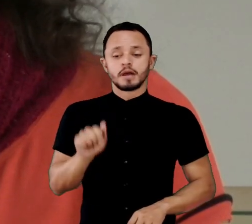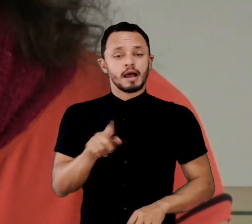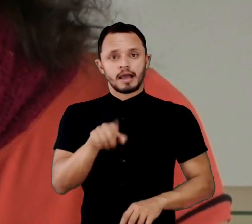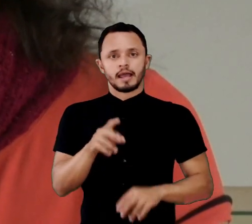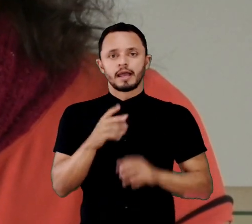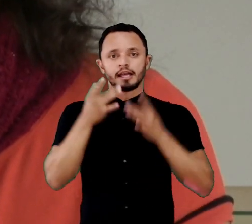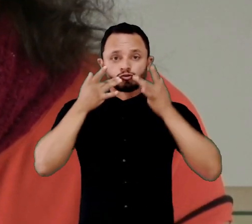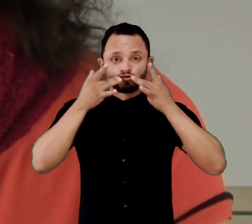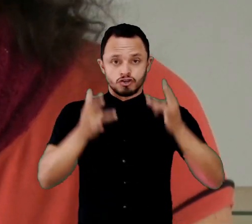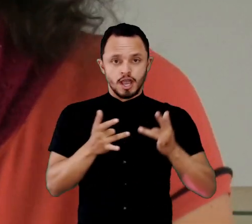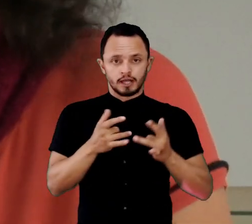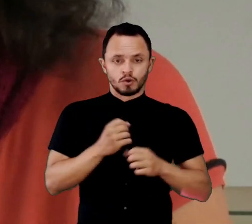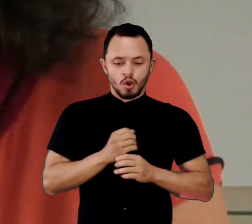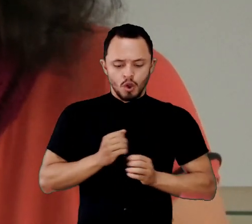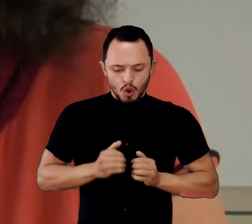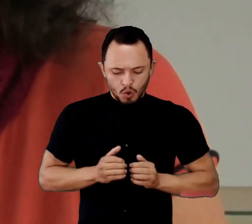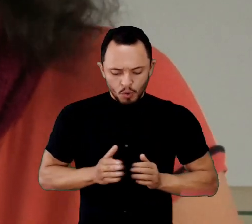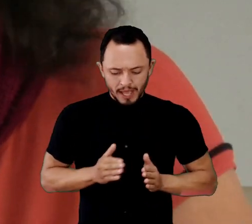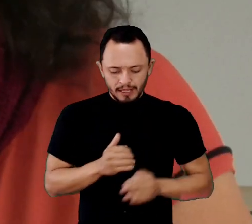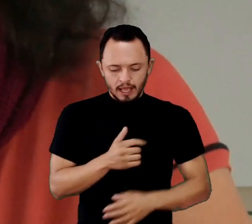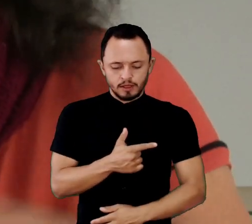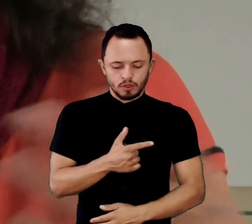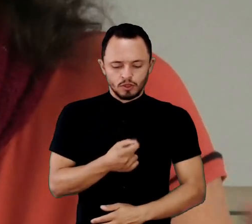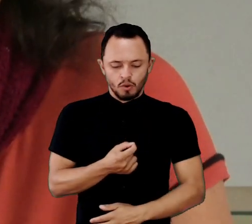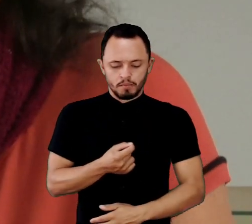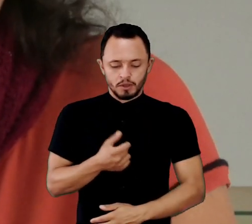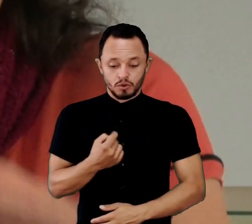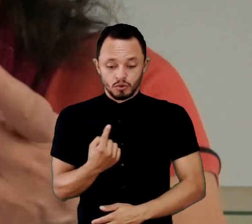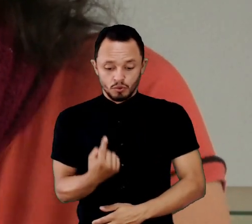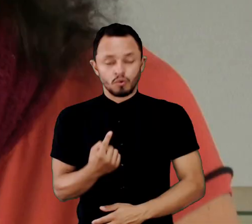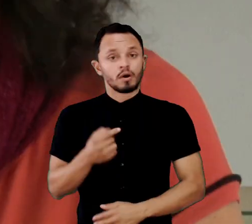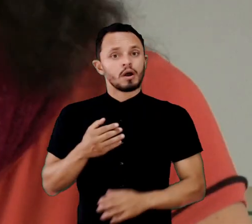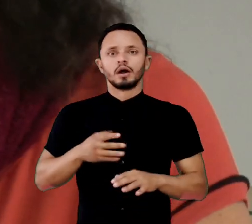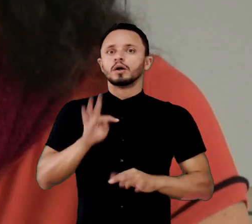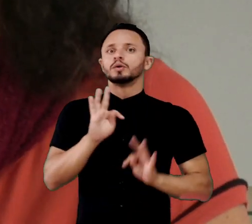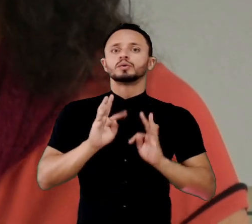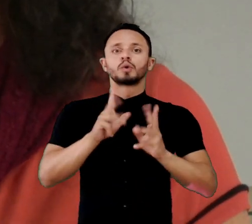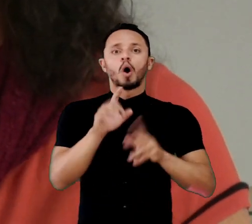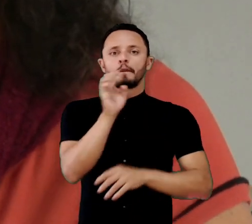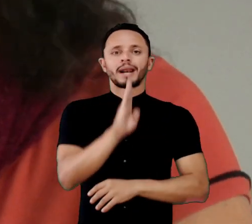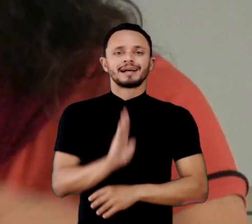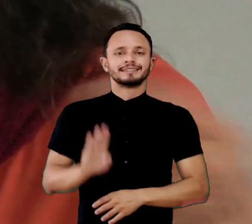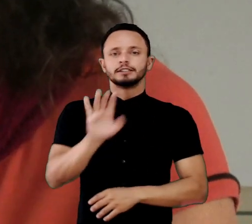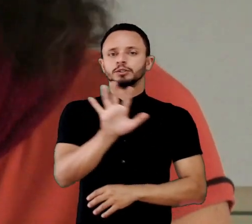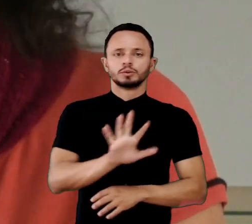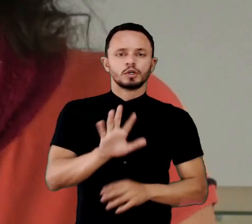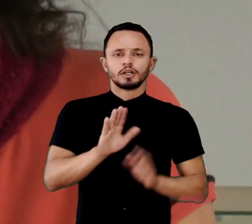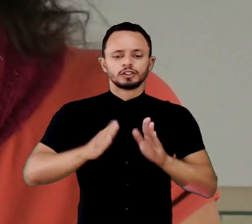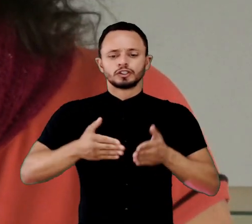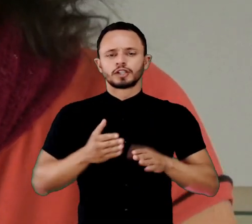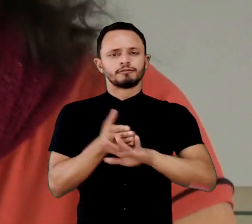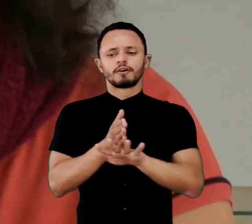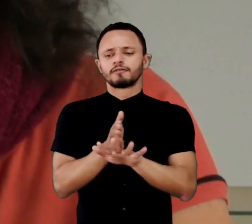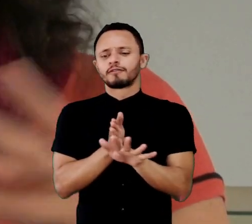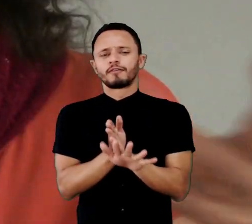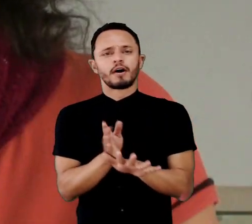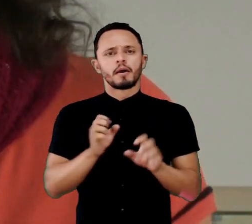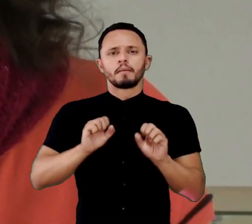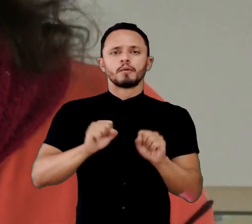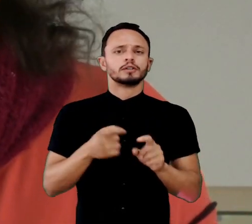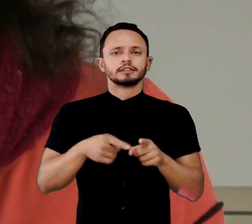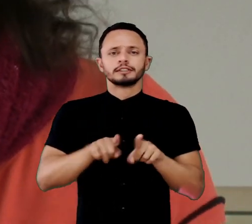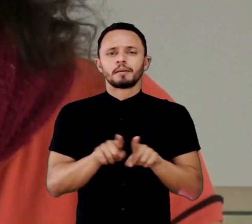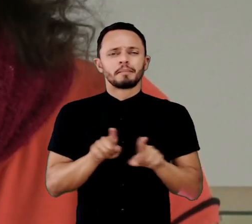2001 e nós rodamos com ele o Brasil inteiro, como a gente já falou em outras oportunidades, do Oiapoque ao Chuí, né, passando